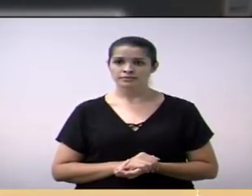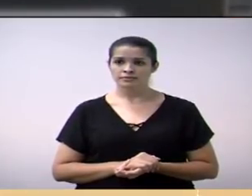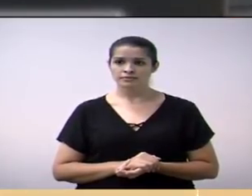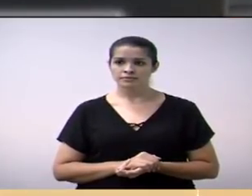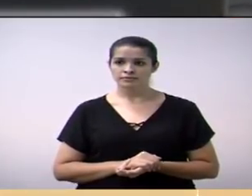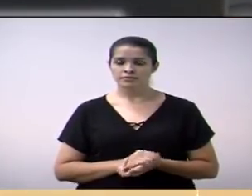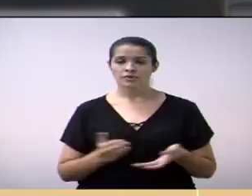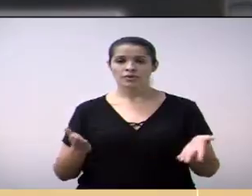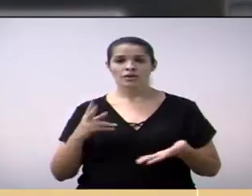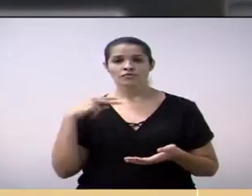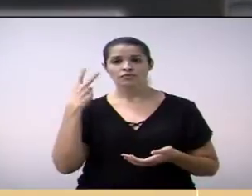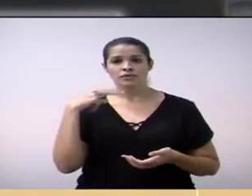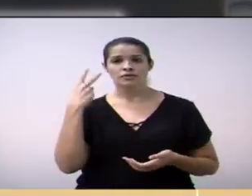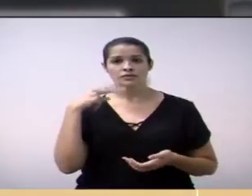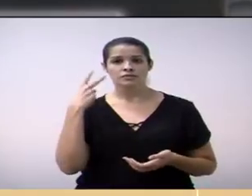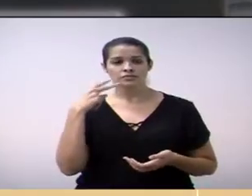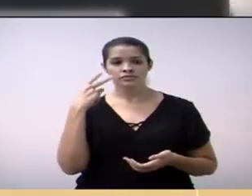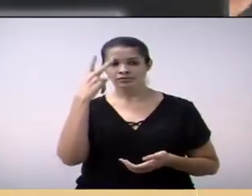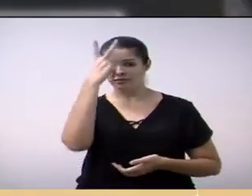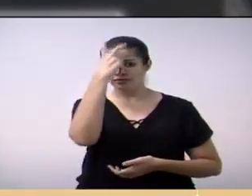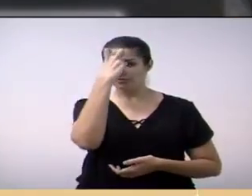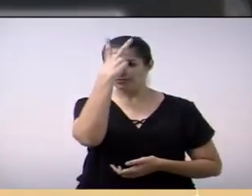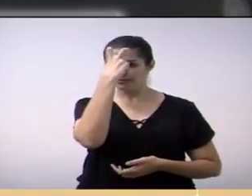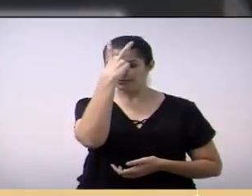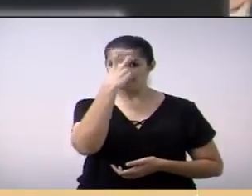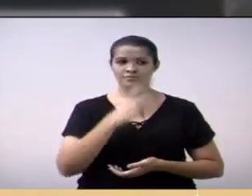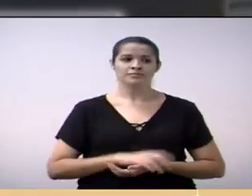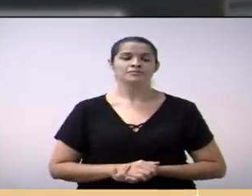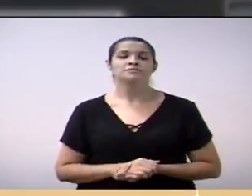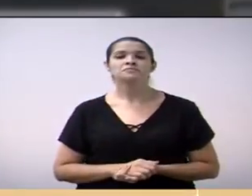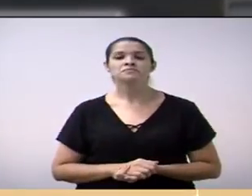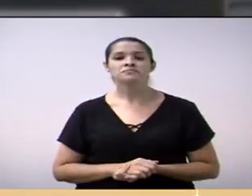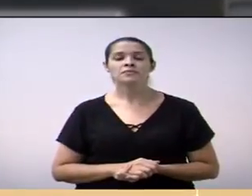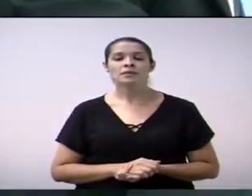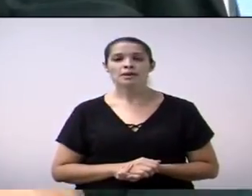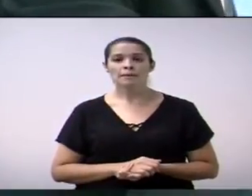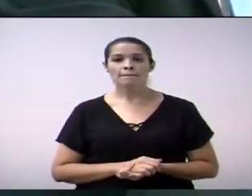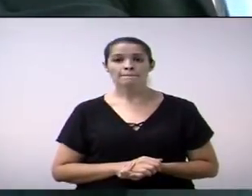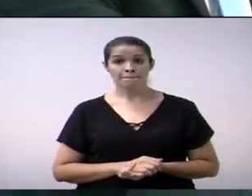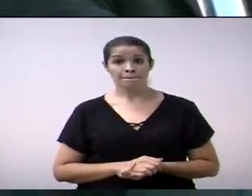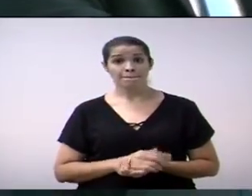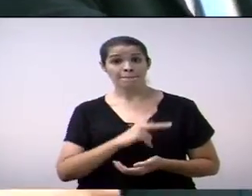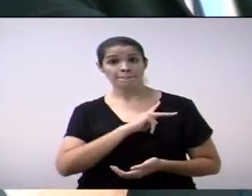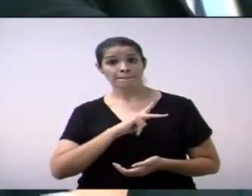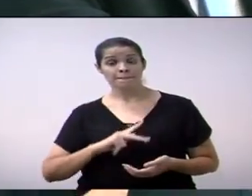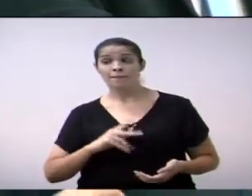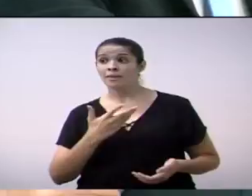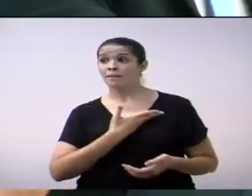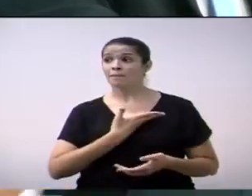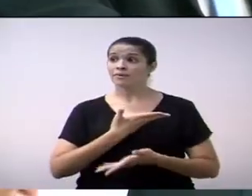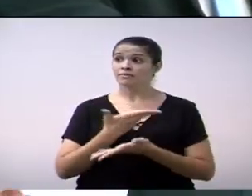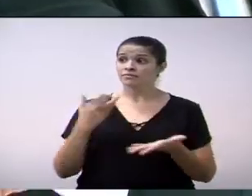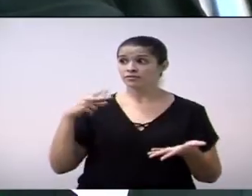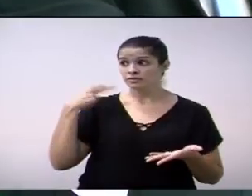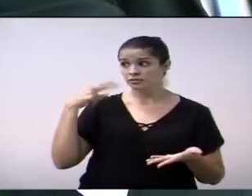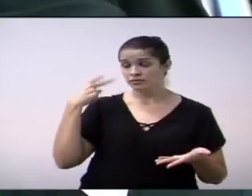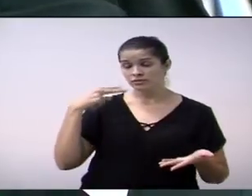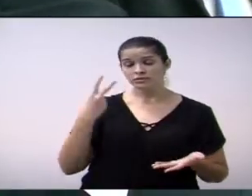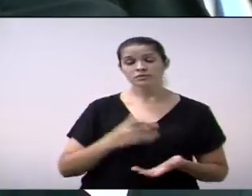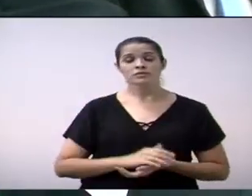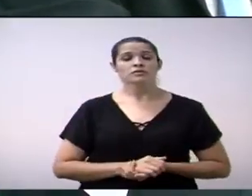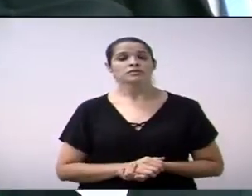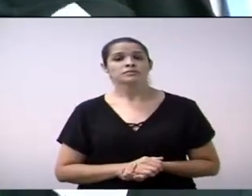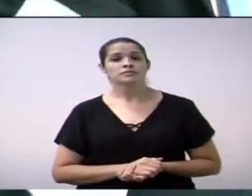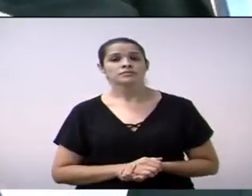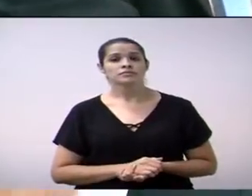Com a palavra, o vereador Dr. Fábio Valadão. Senhor presidente, colegas vereadores, uma